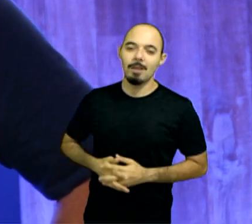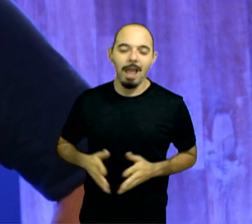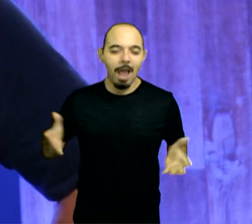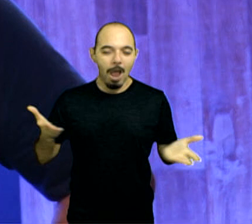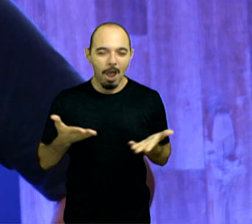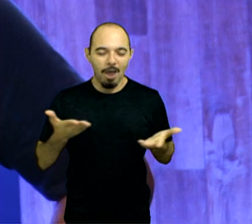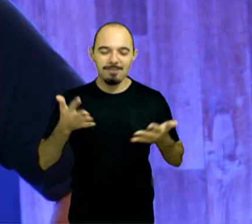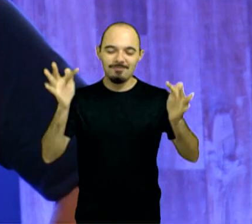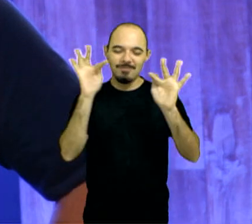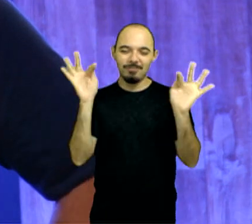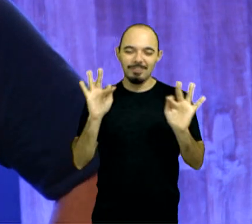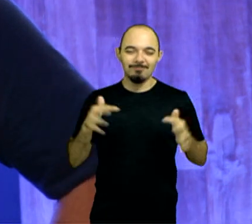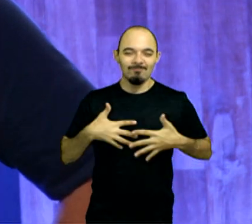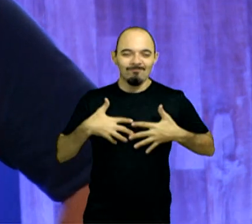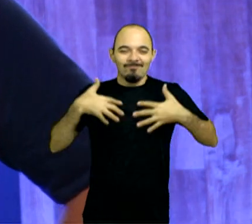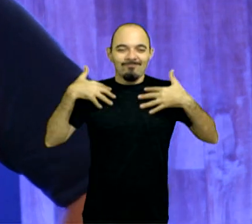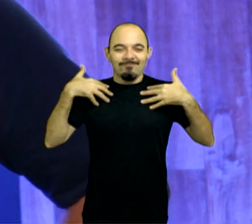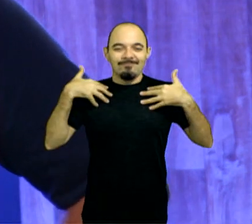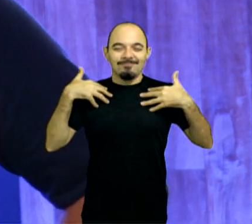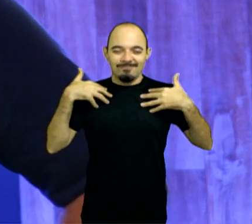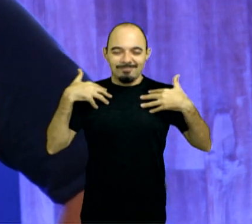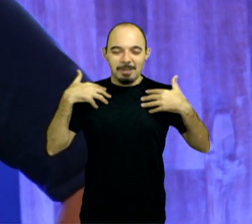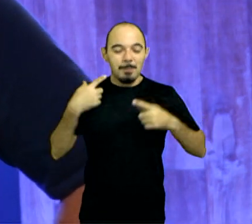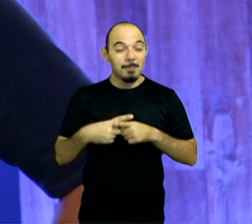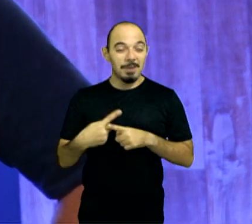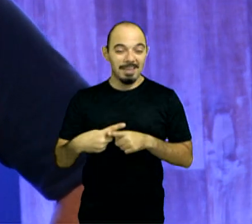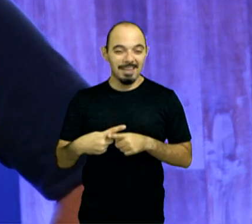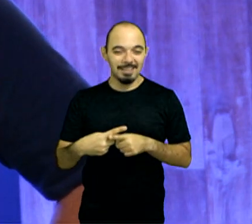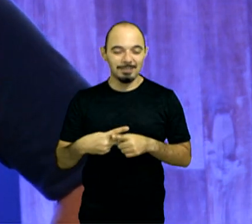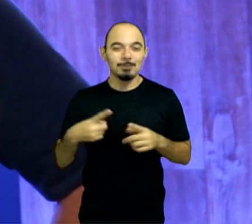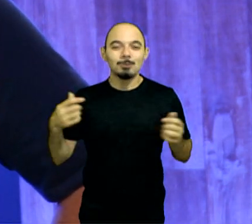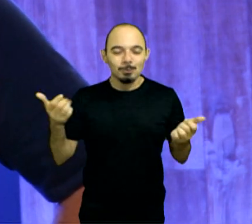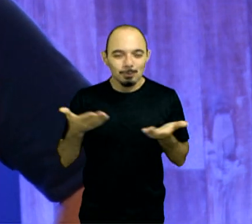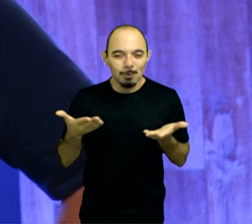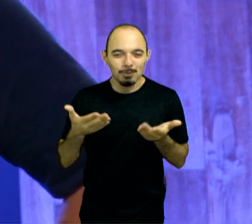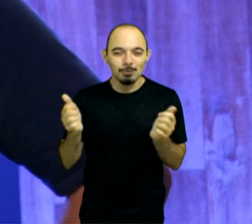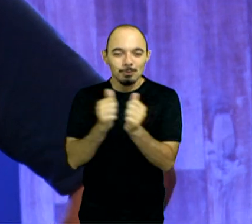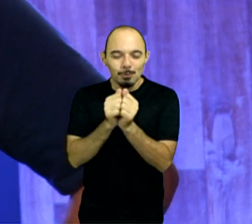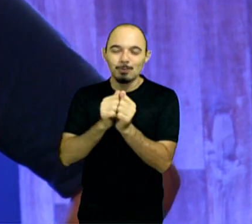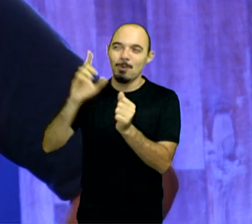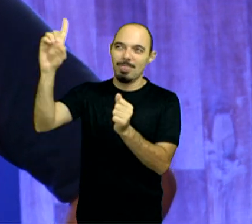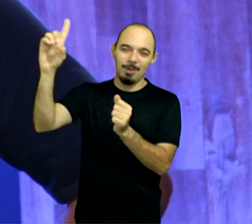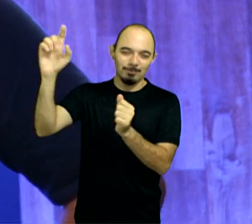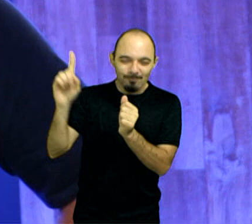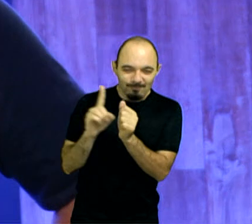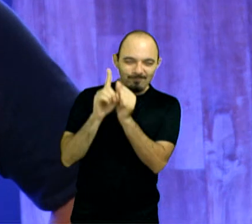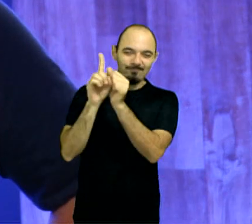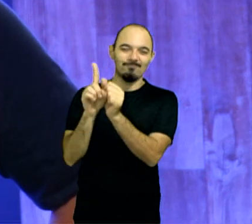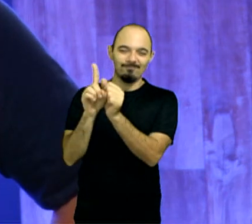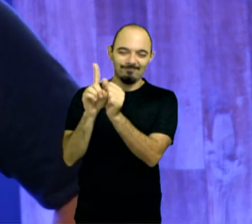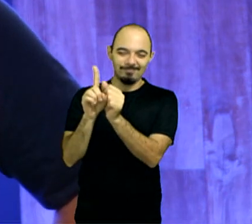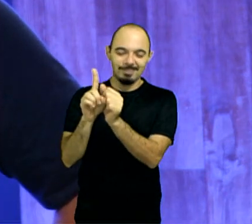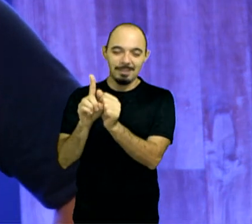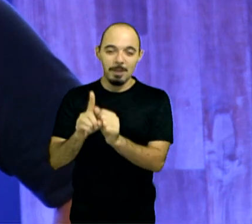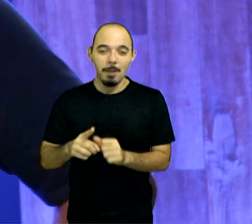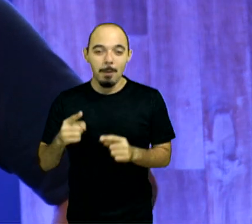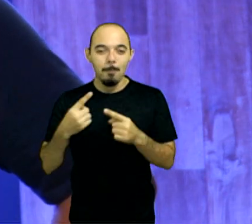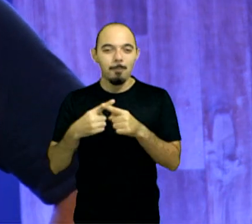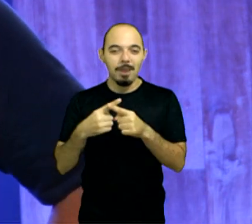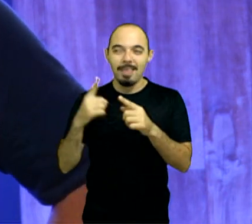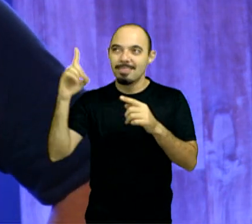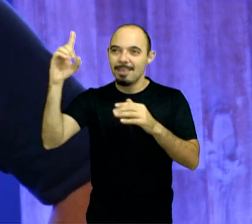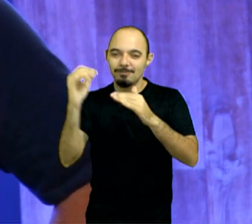porque eu estou com Deus, né? Mas eu quero que ele cresça, eu diminua. Esse momento é de você